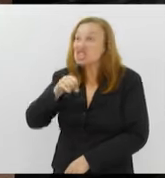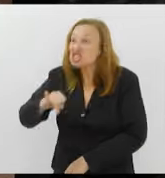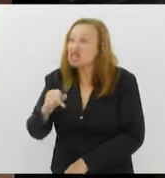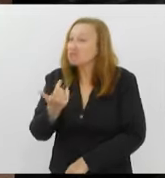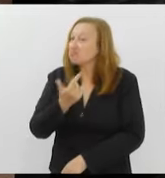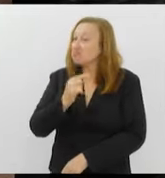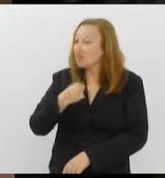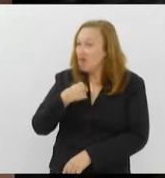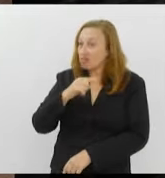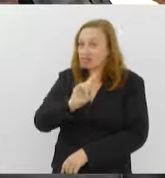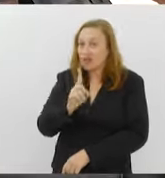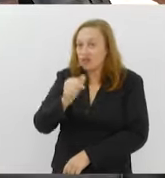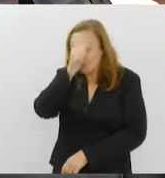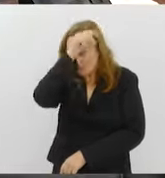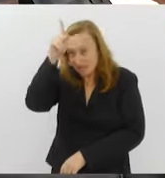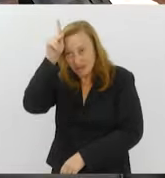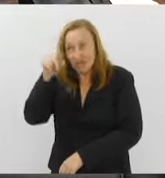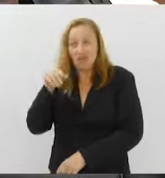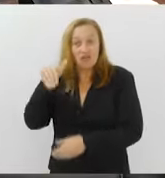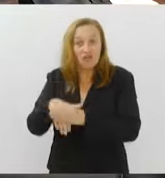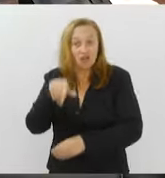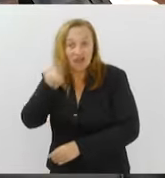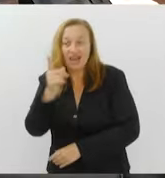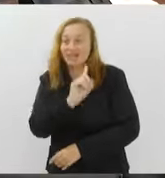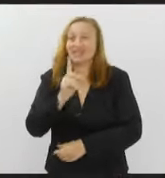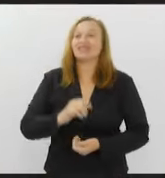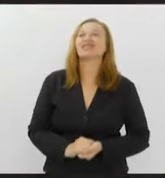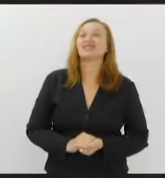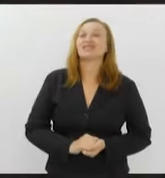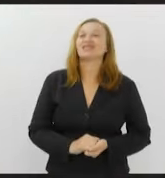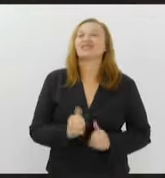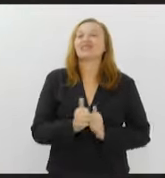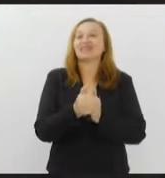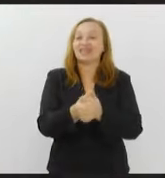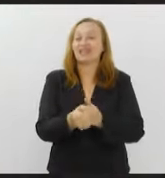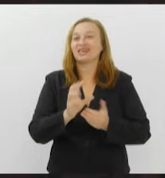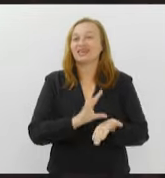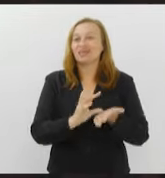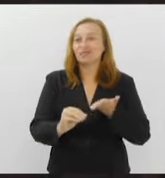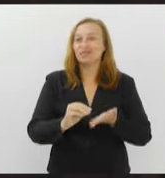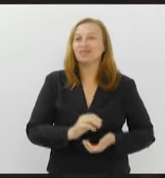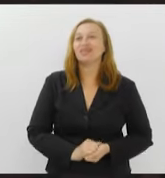lá. Obrigado, deputado Thiago. Vamos dar seguimento à pauta.